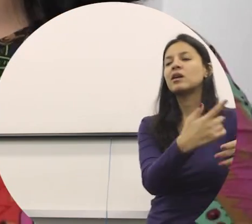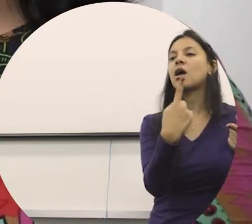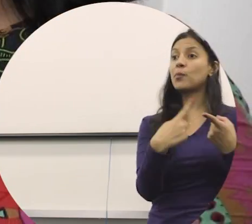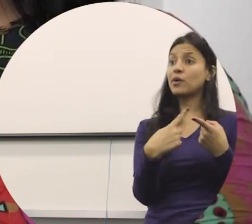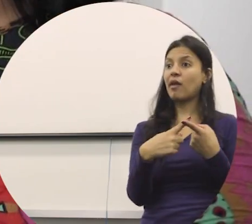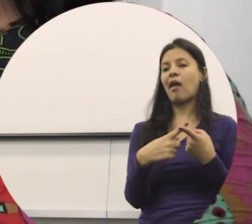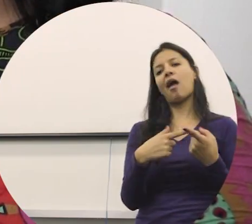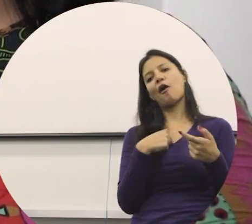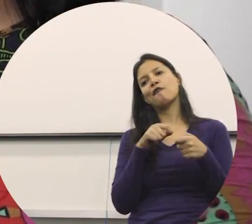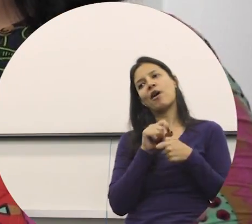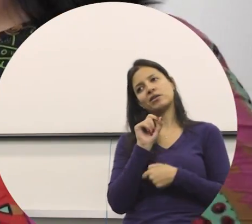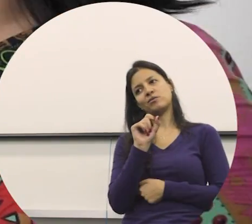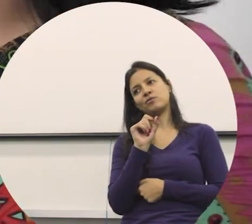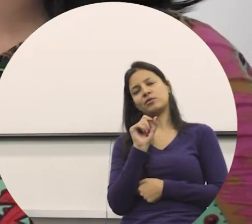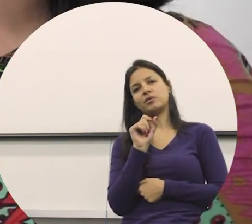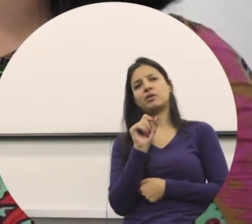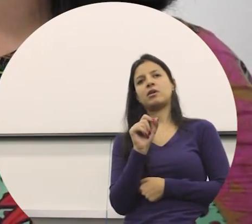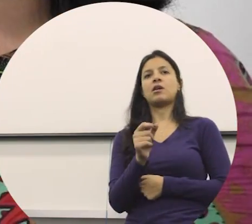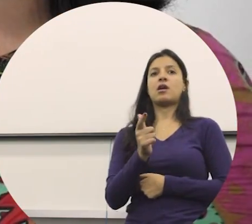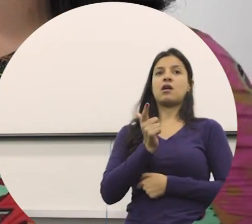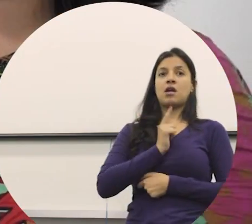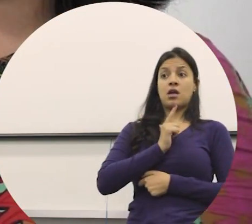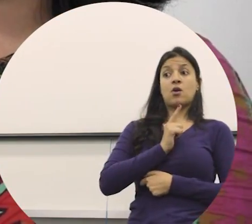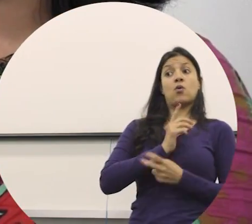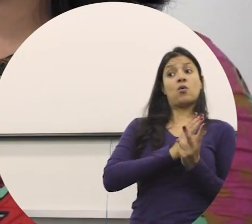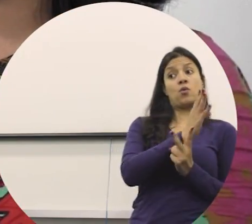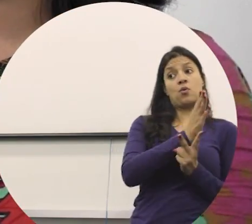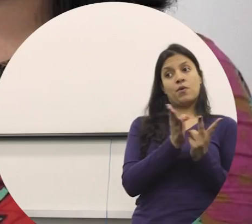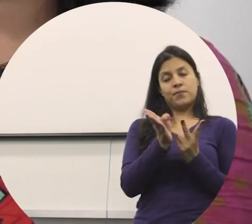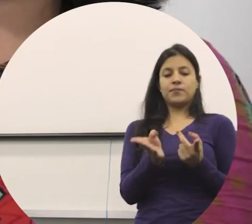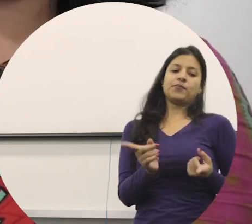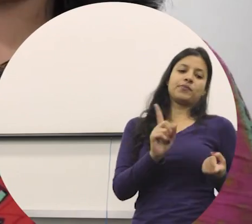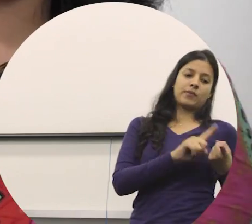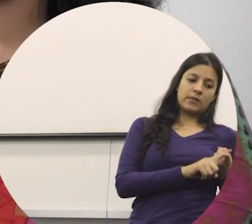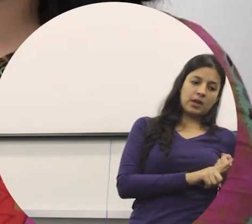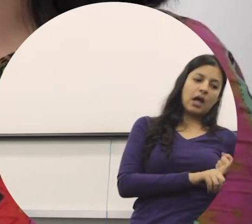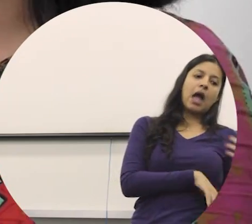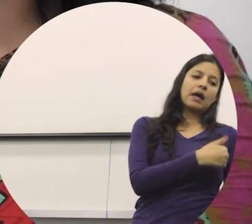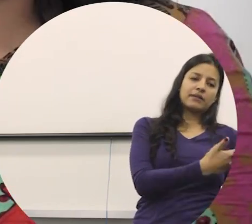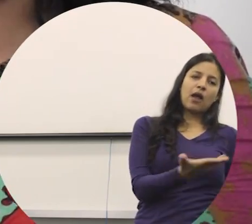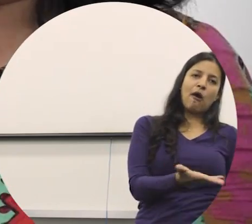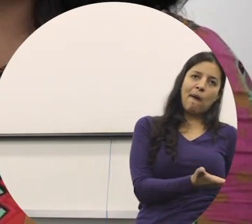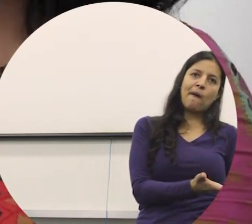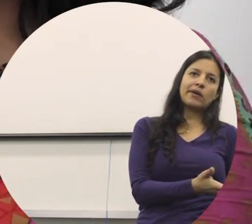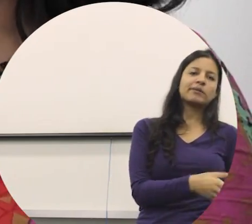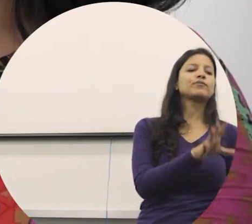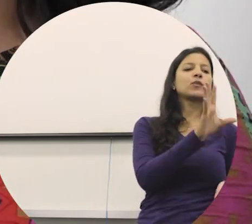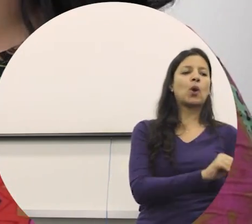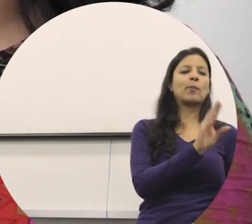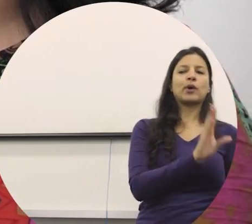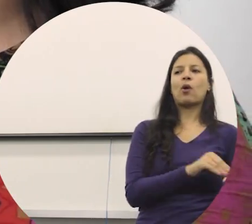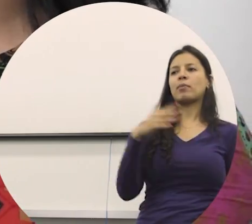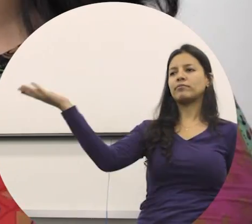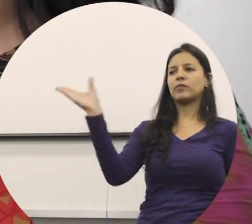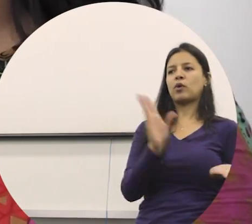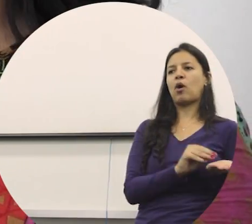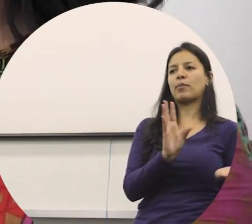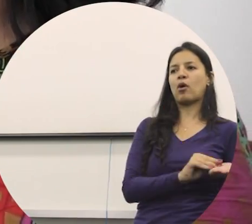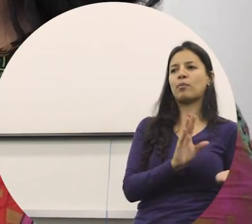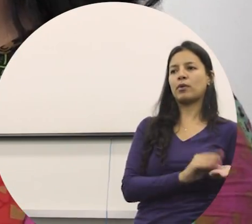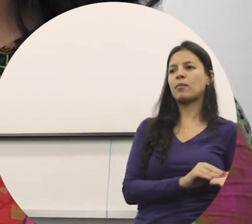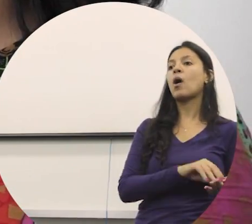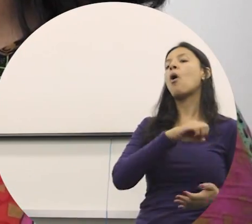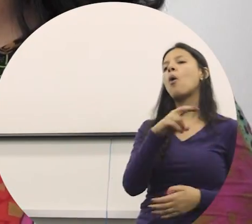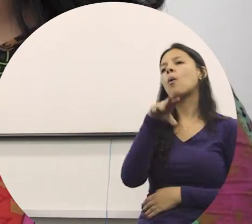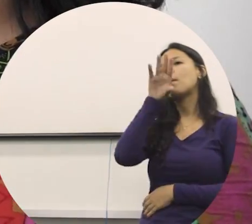eu faço? Eu tenho uma opção. Ou eu continuo fazendo com que eles têm feito até agora, copistas ou